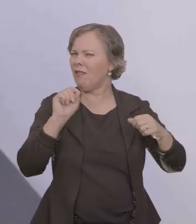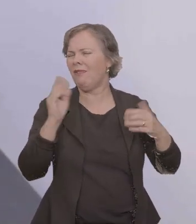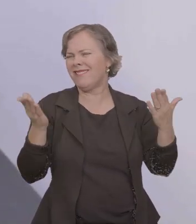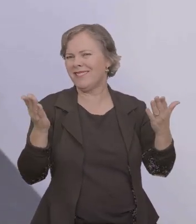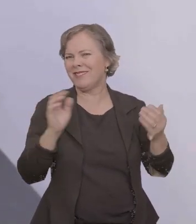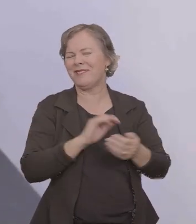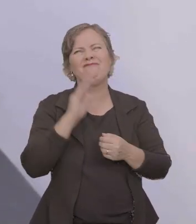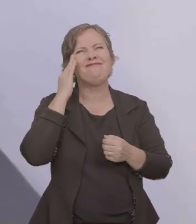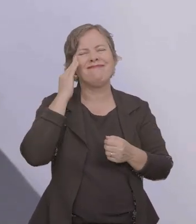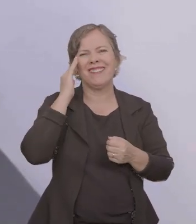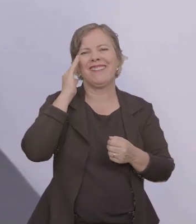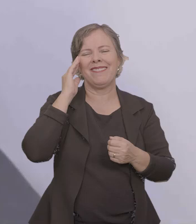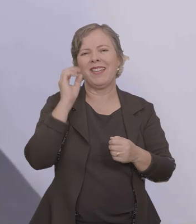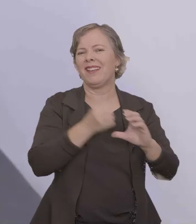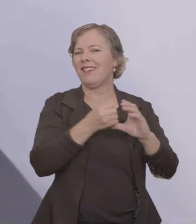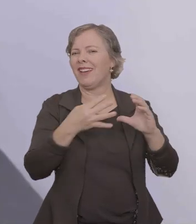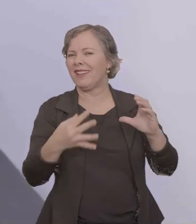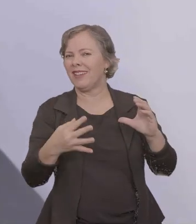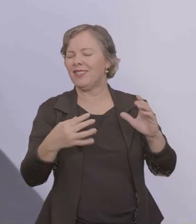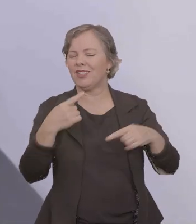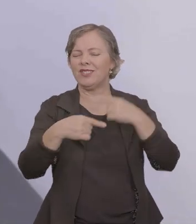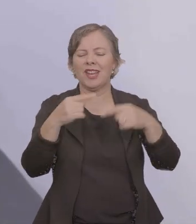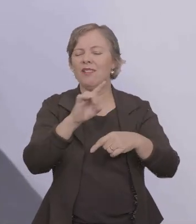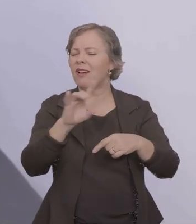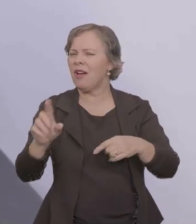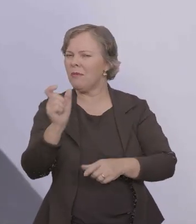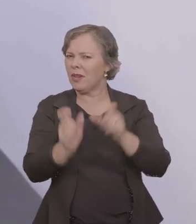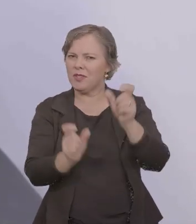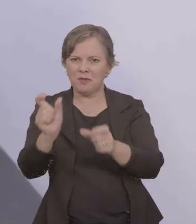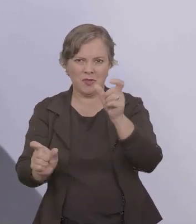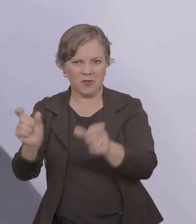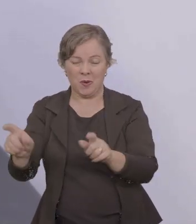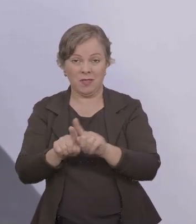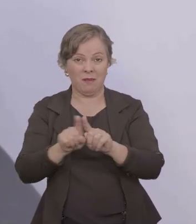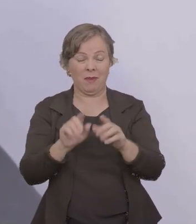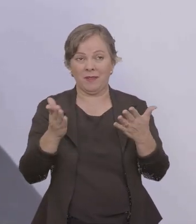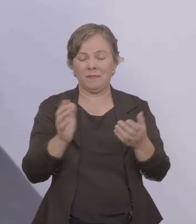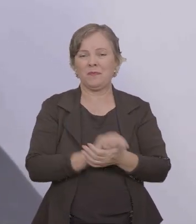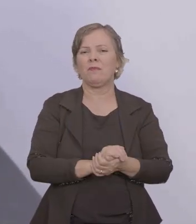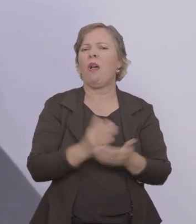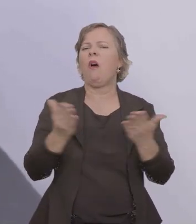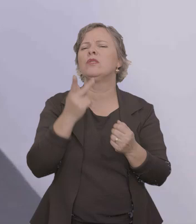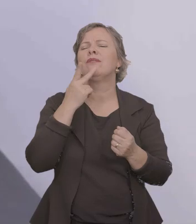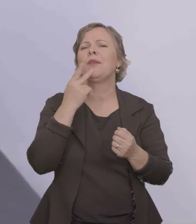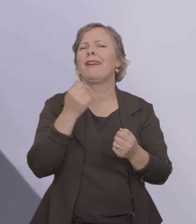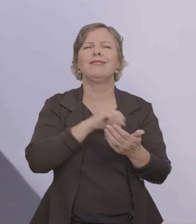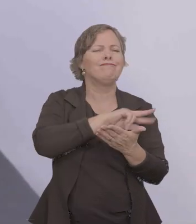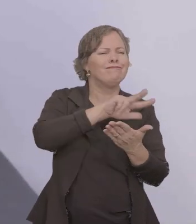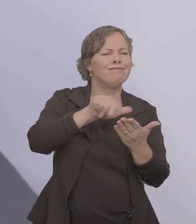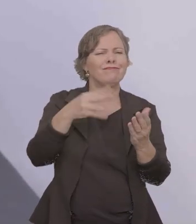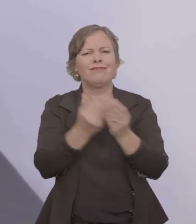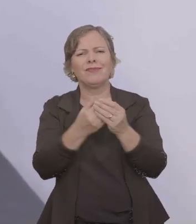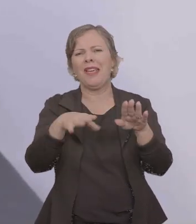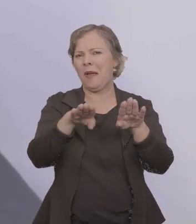isso, né? Entender as especificidades de cada uma delas, e até mesmo hoje em dia se fala muito sobre a diversidade e